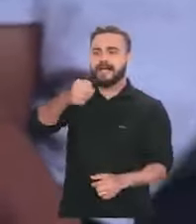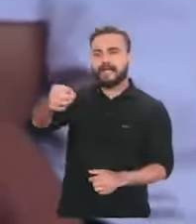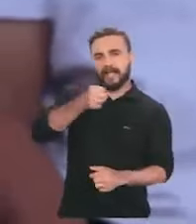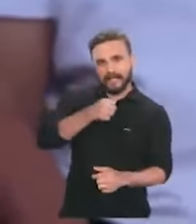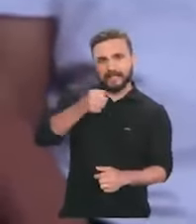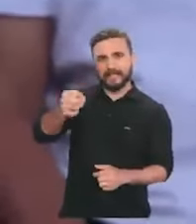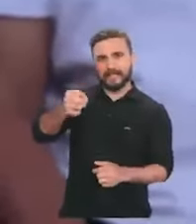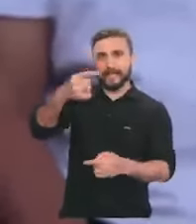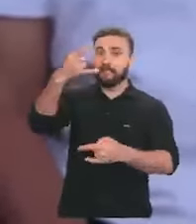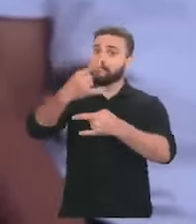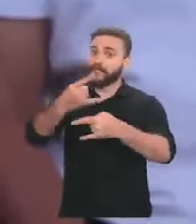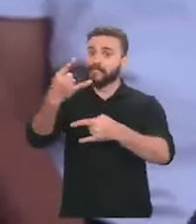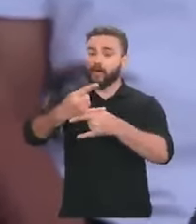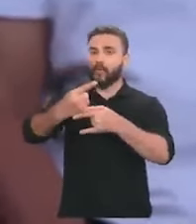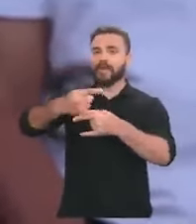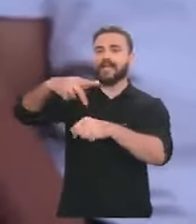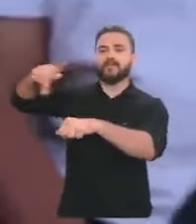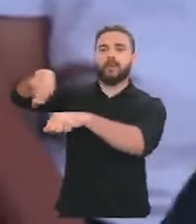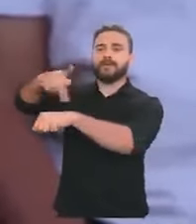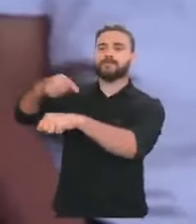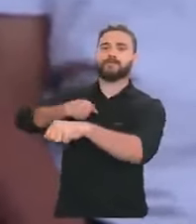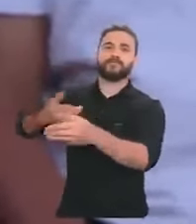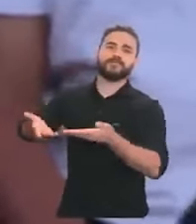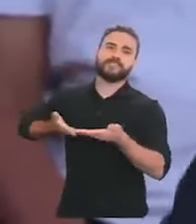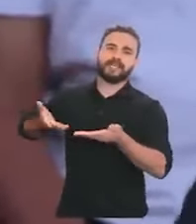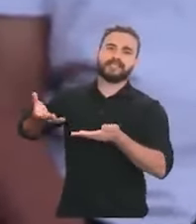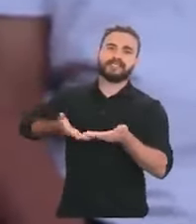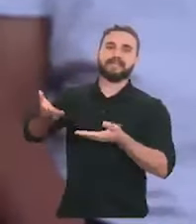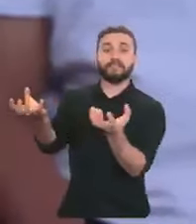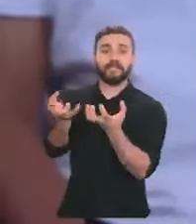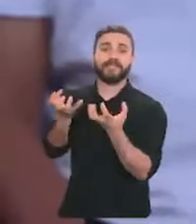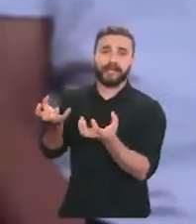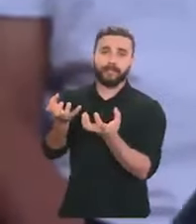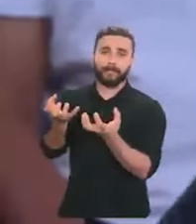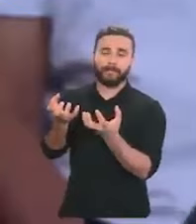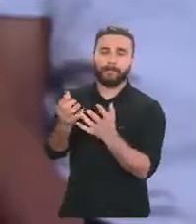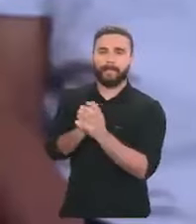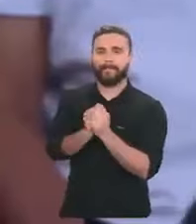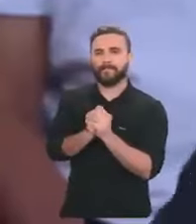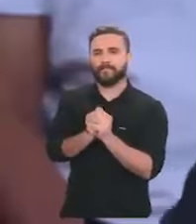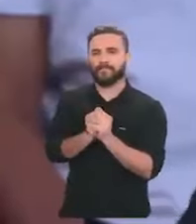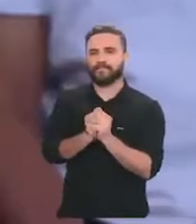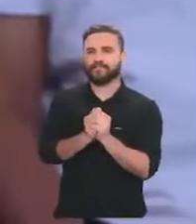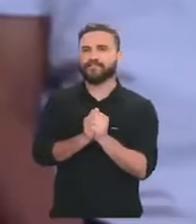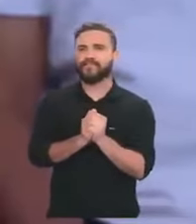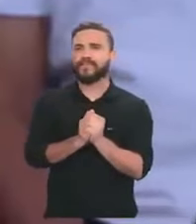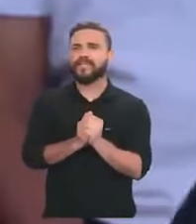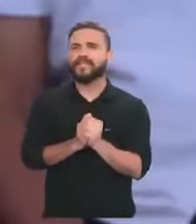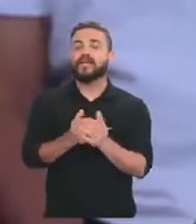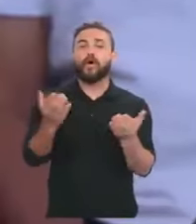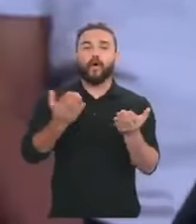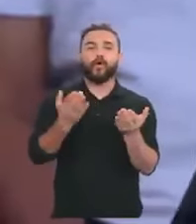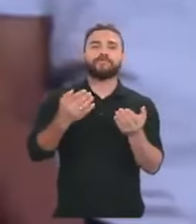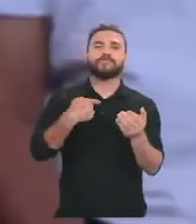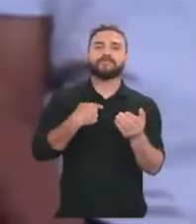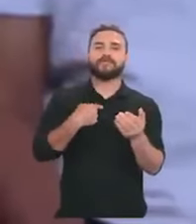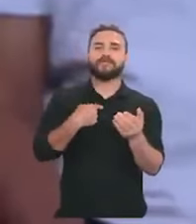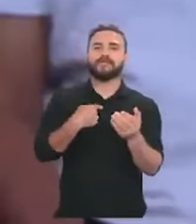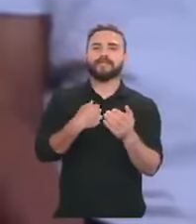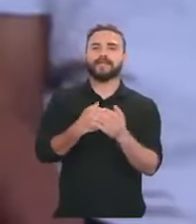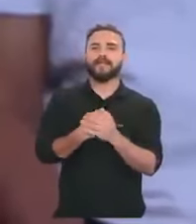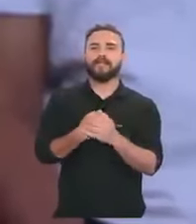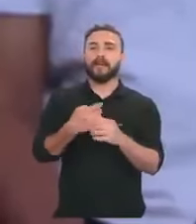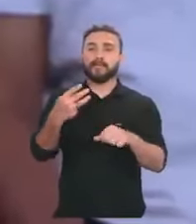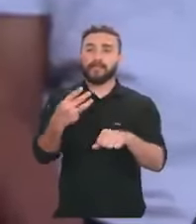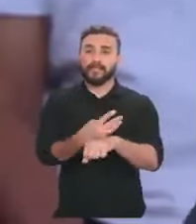Então tem esse processo seletivo. Hoje o QR Code que vocês vão ver na tela vai levar vocês para um grupo de WhatsApp, porque na próxima